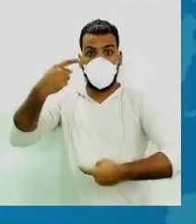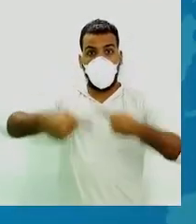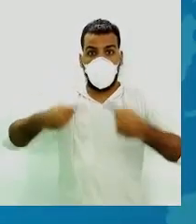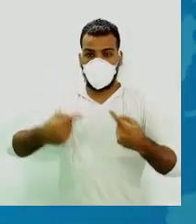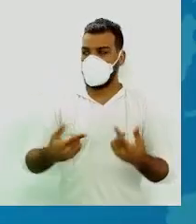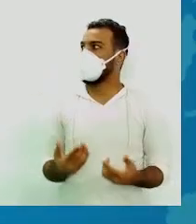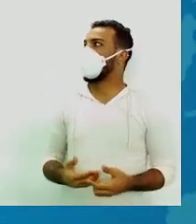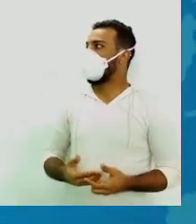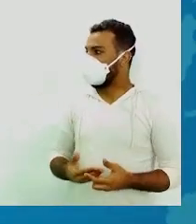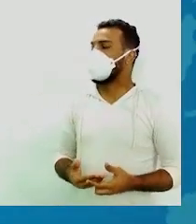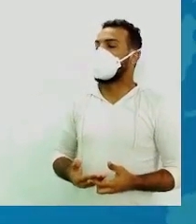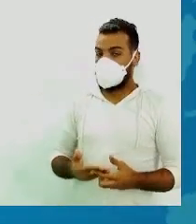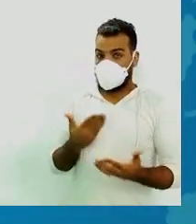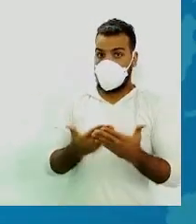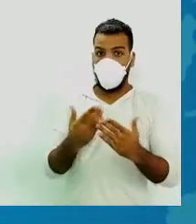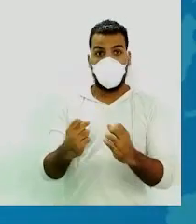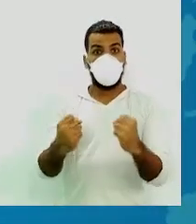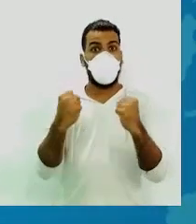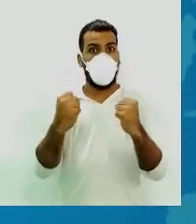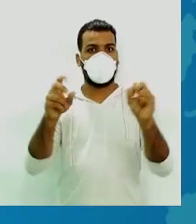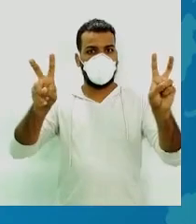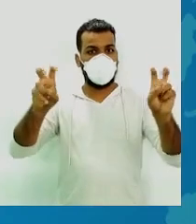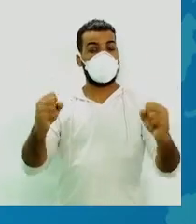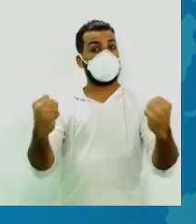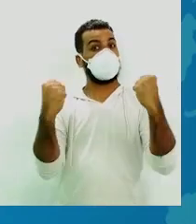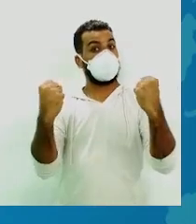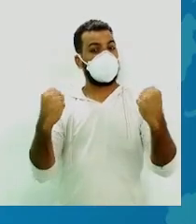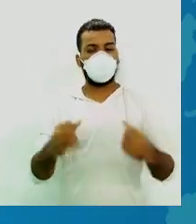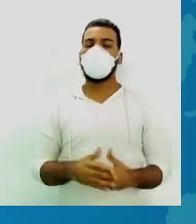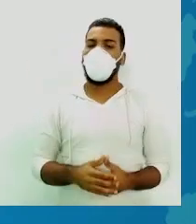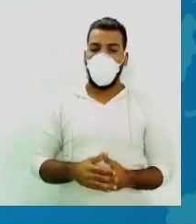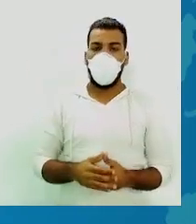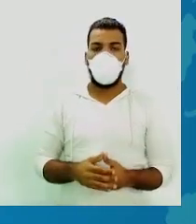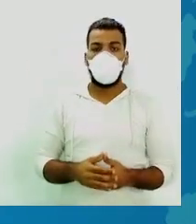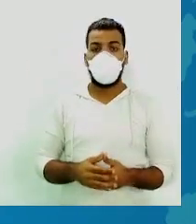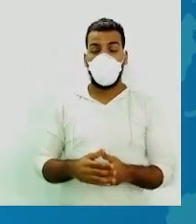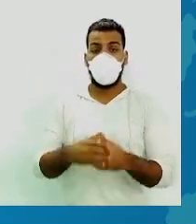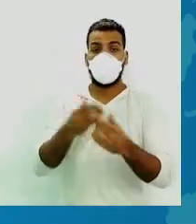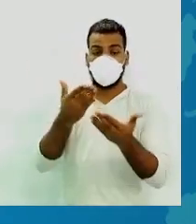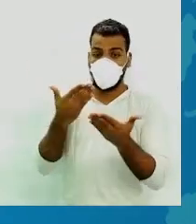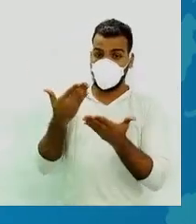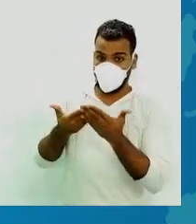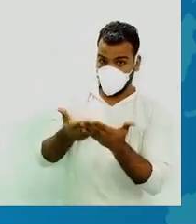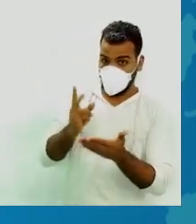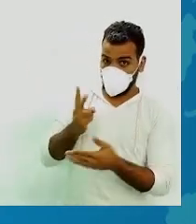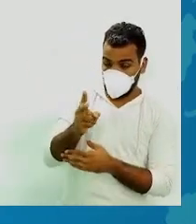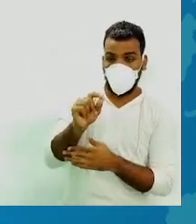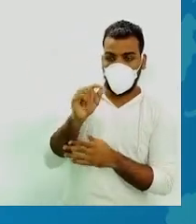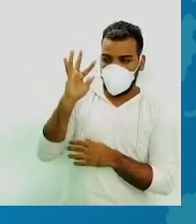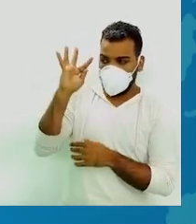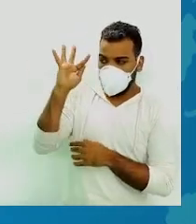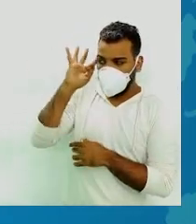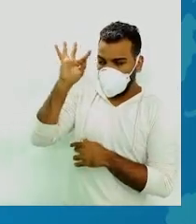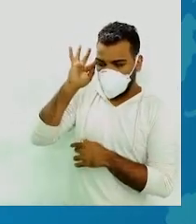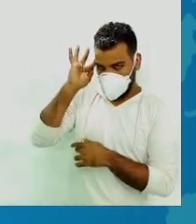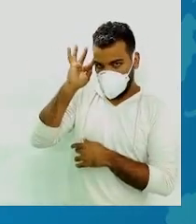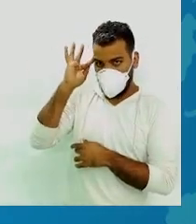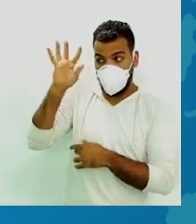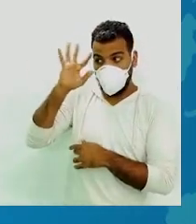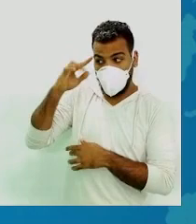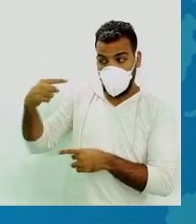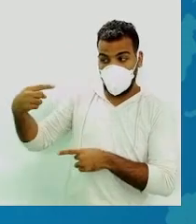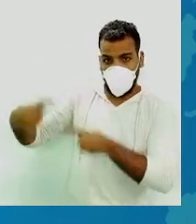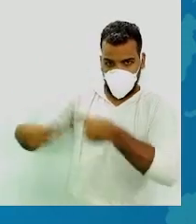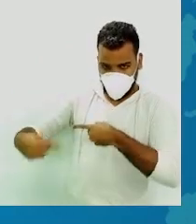né? Isso, nós vamos continuar o estudo sobre a chamada filosofia, né,